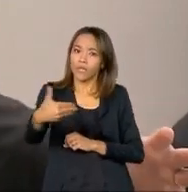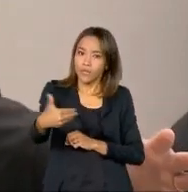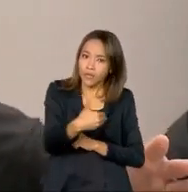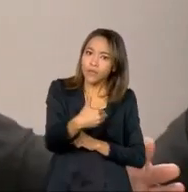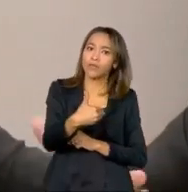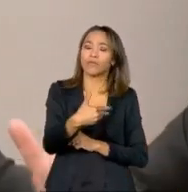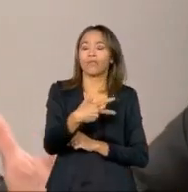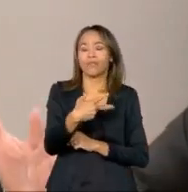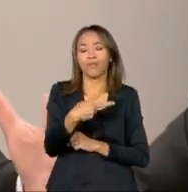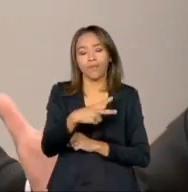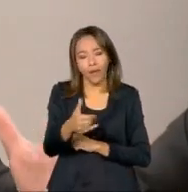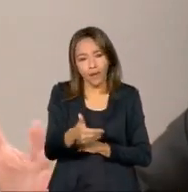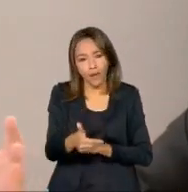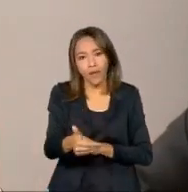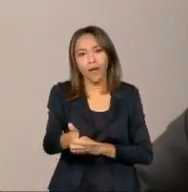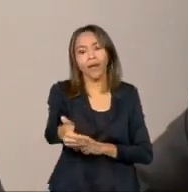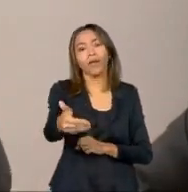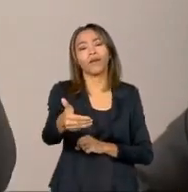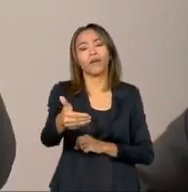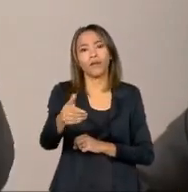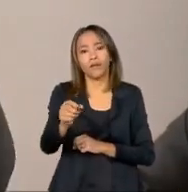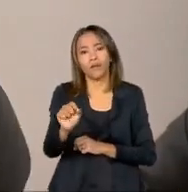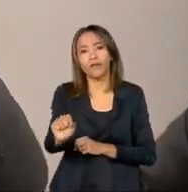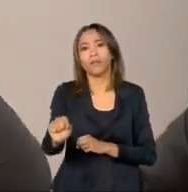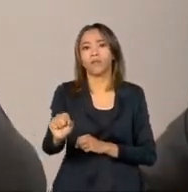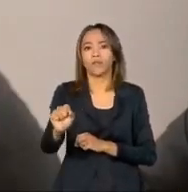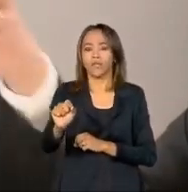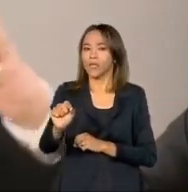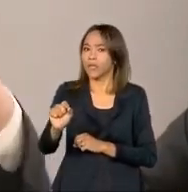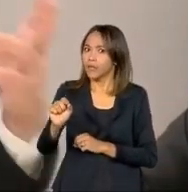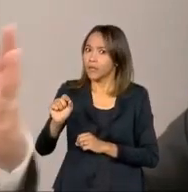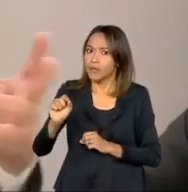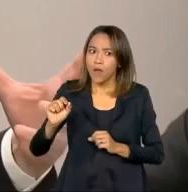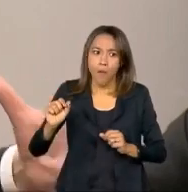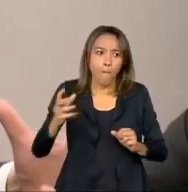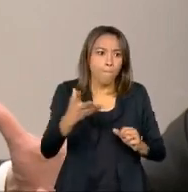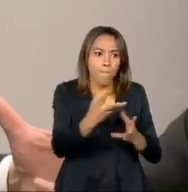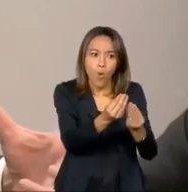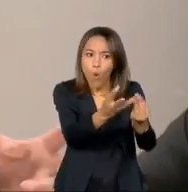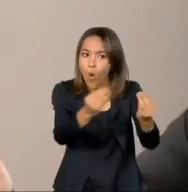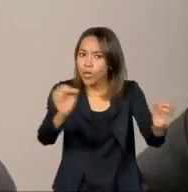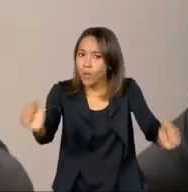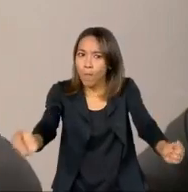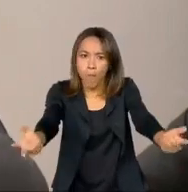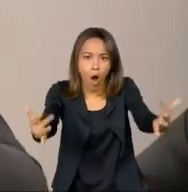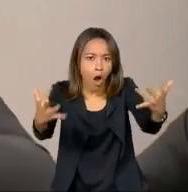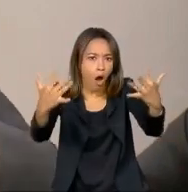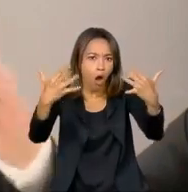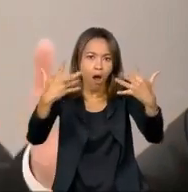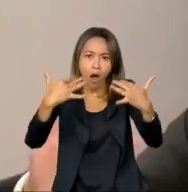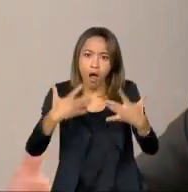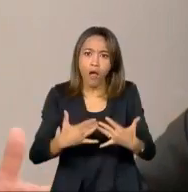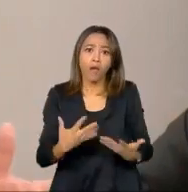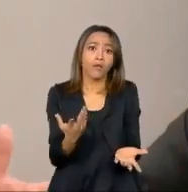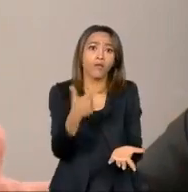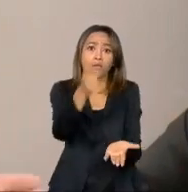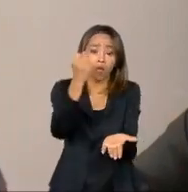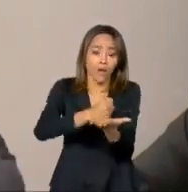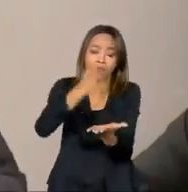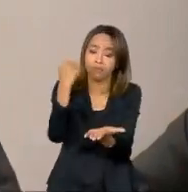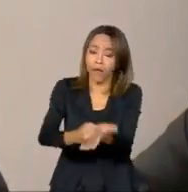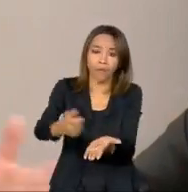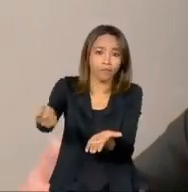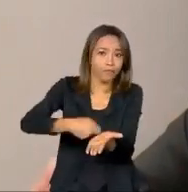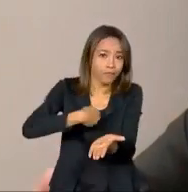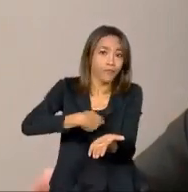possivelmente aflorar, vai emergir toda uma multidão de gente que está na informalidade absoluta, que